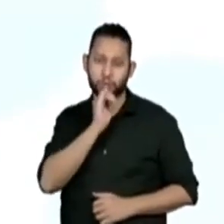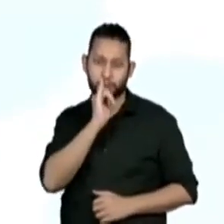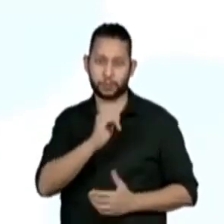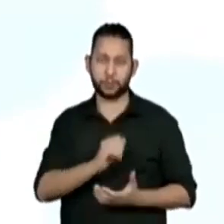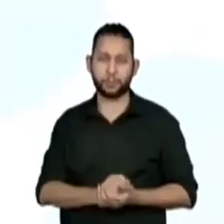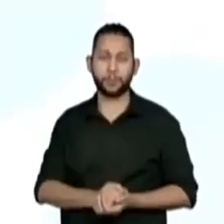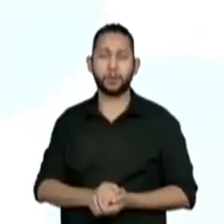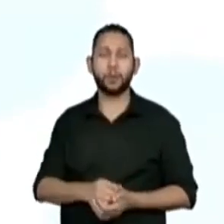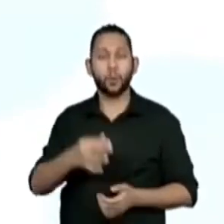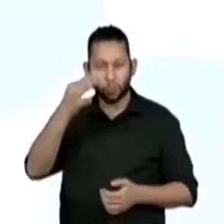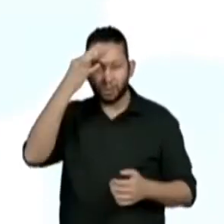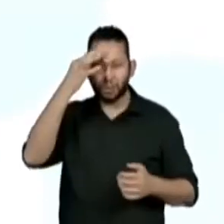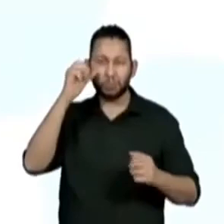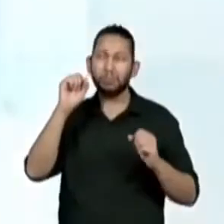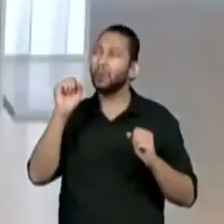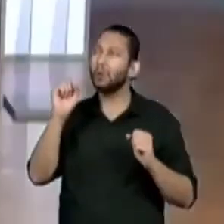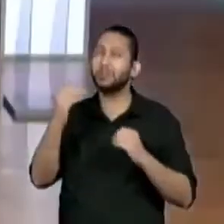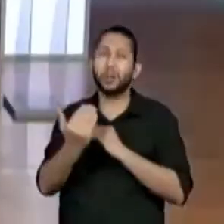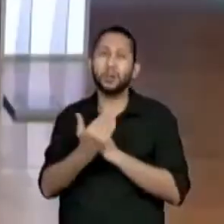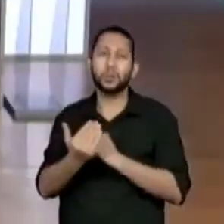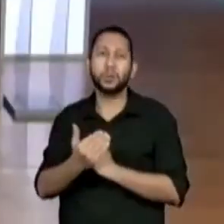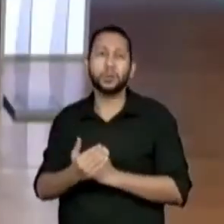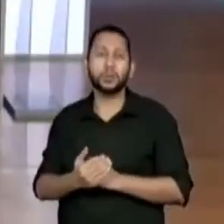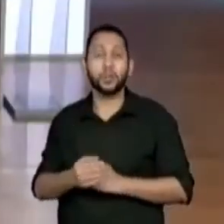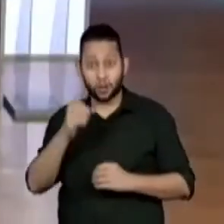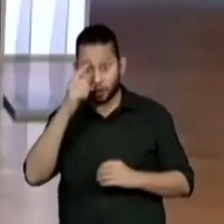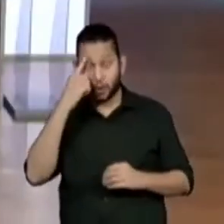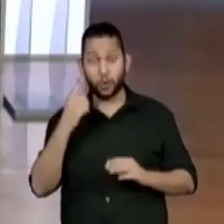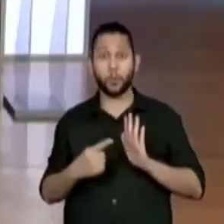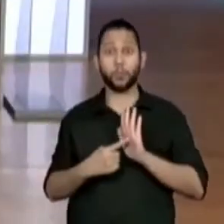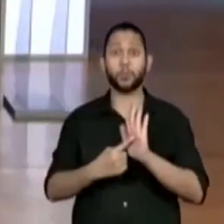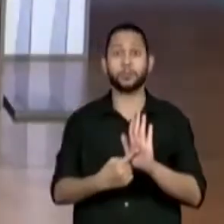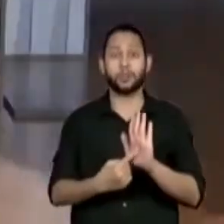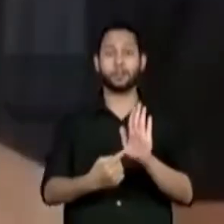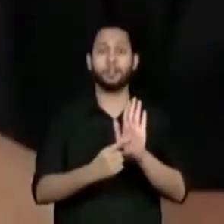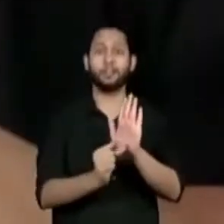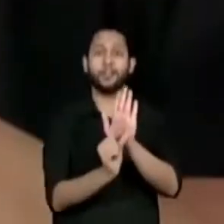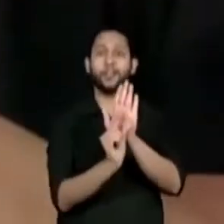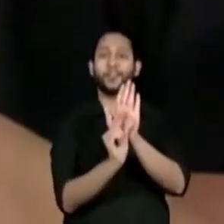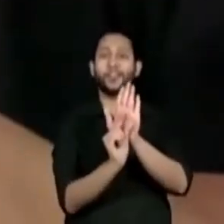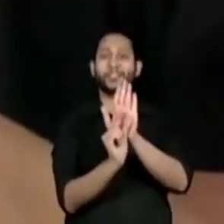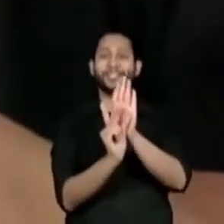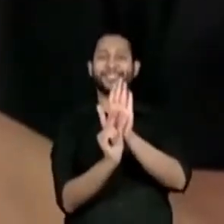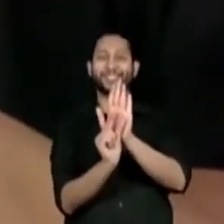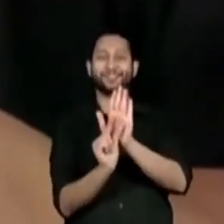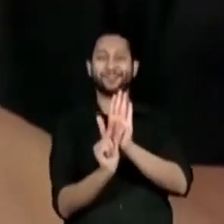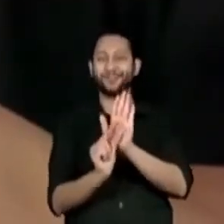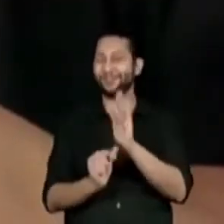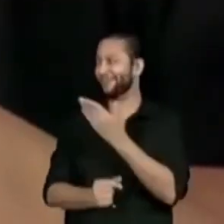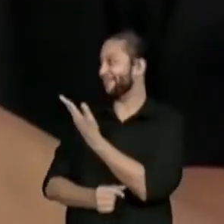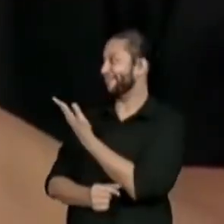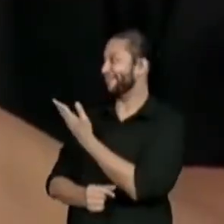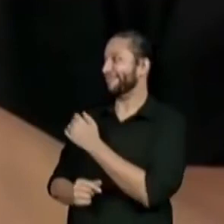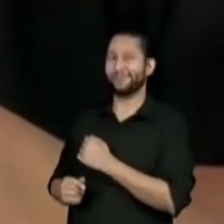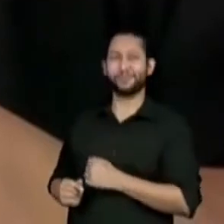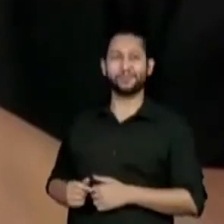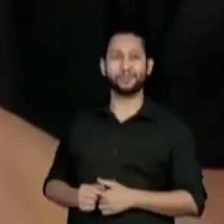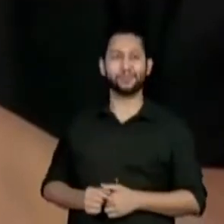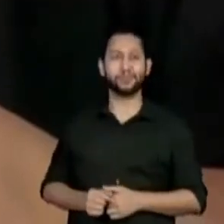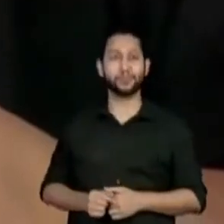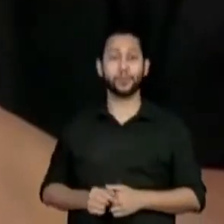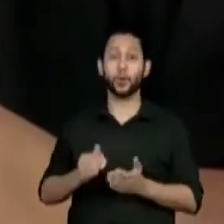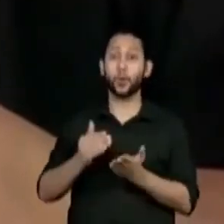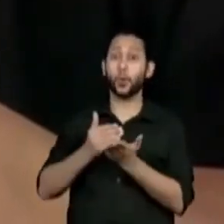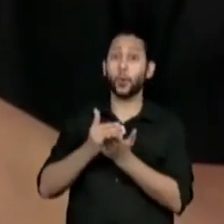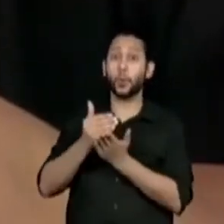que o oráculo vem aqui? Vou dar uma, como chama? Isso. Essa minha fitinha, você vai ver que tem a